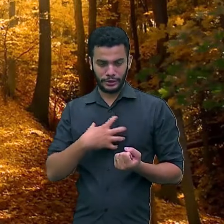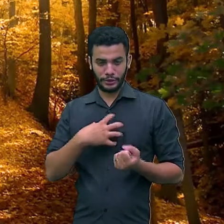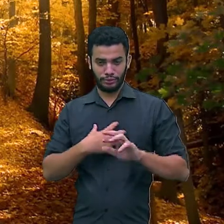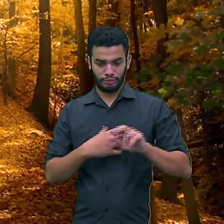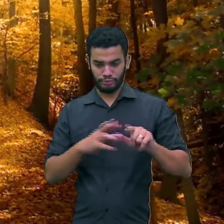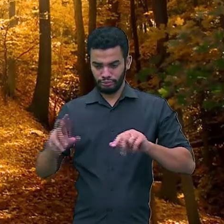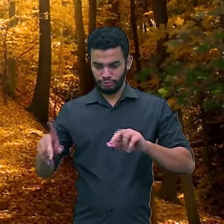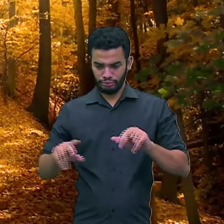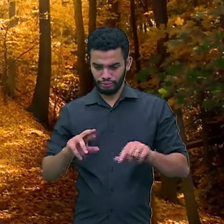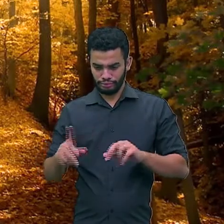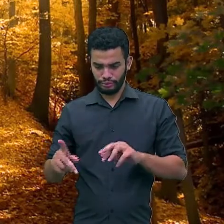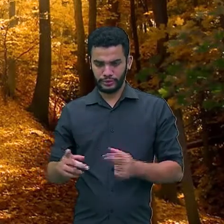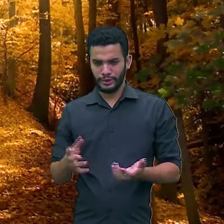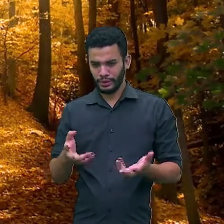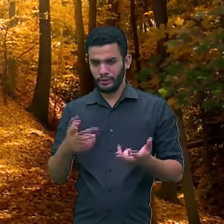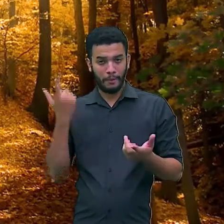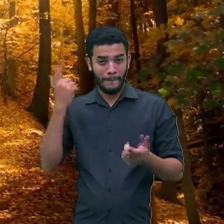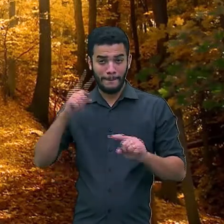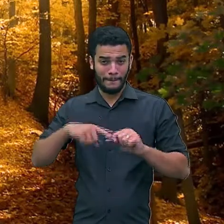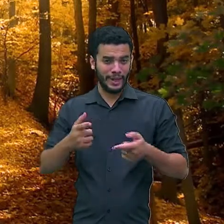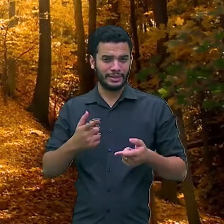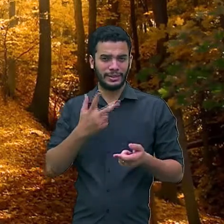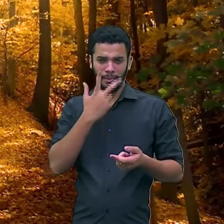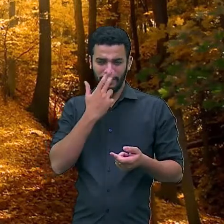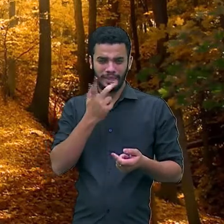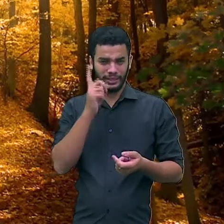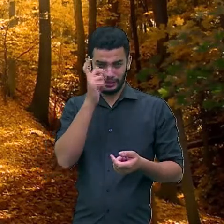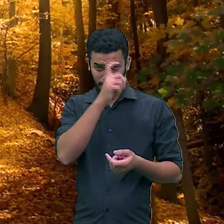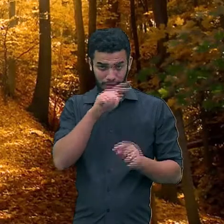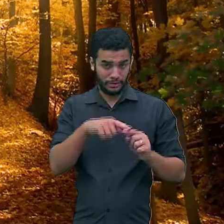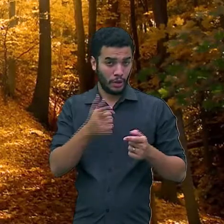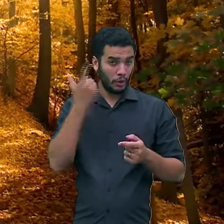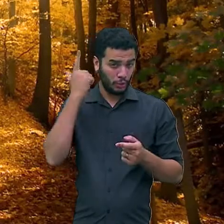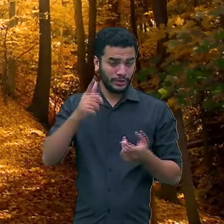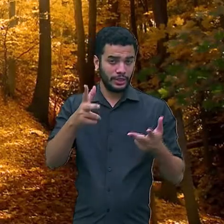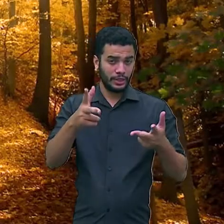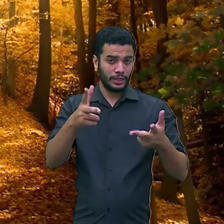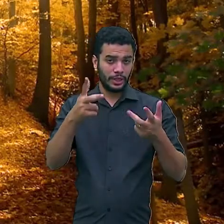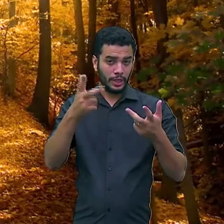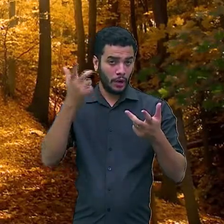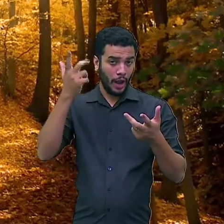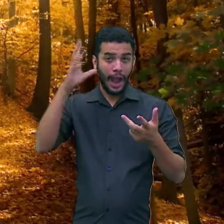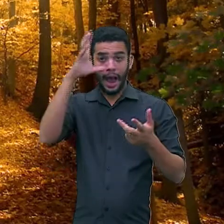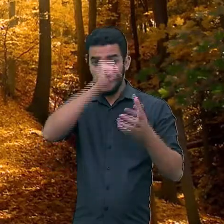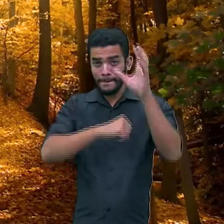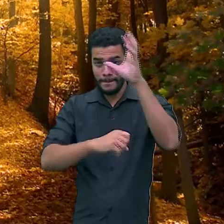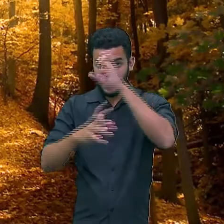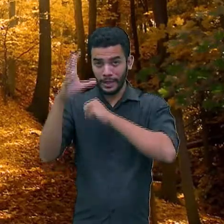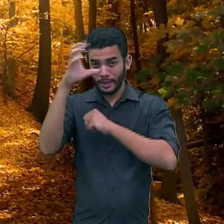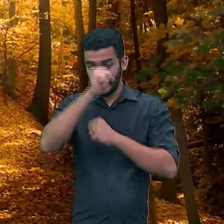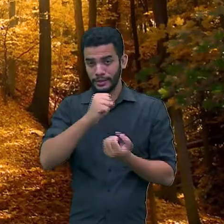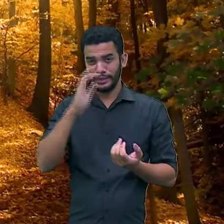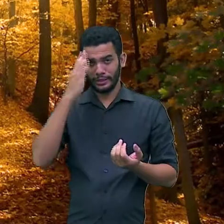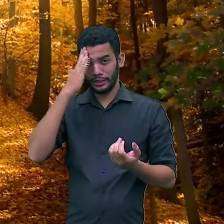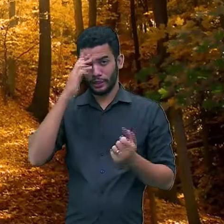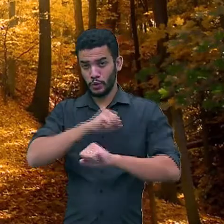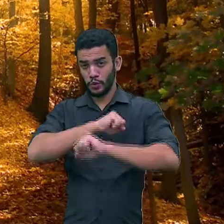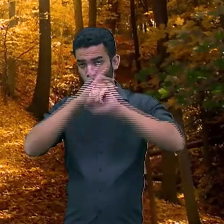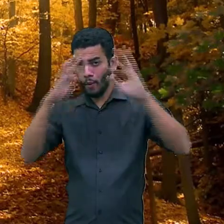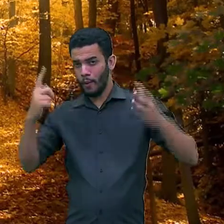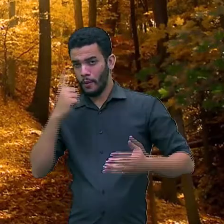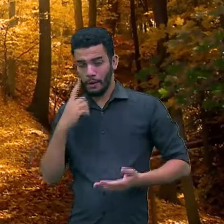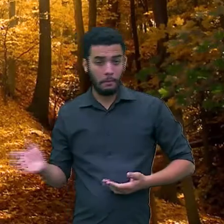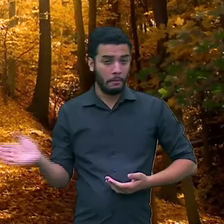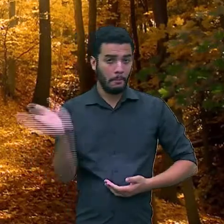né? Tô não, você vai entender. Venha comigo, não saia daí que você vai entender. E sair daqui, ó, craque em verbo. Vamos